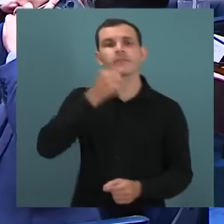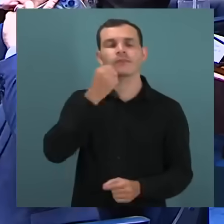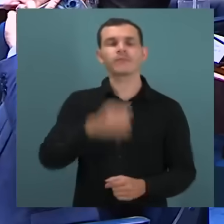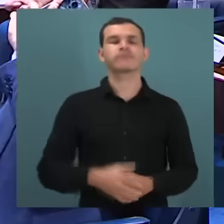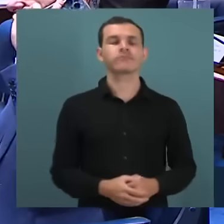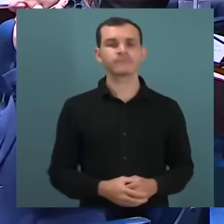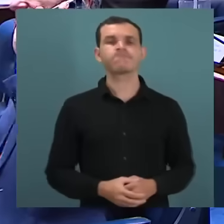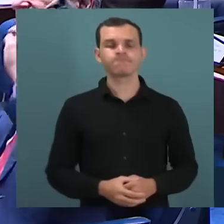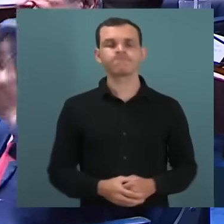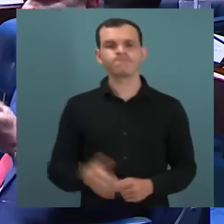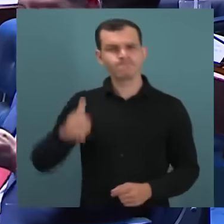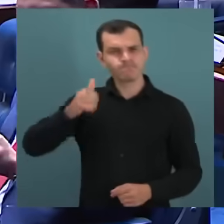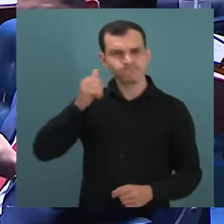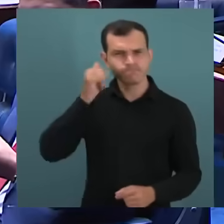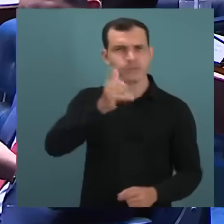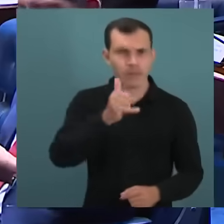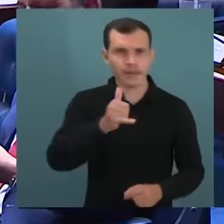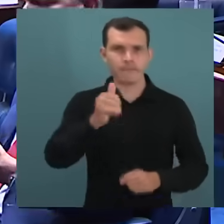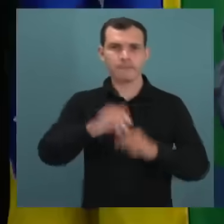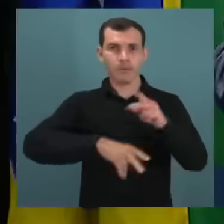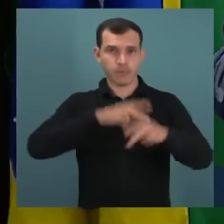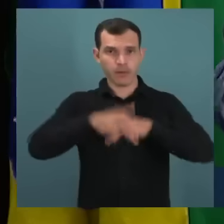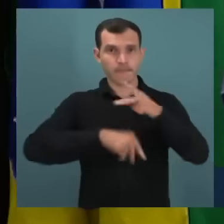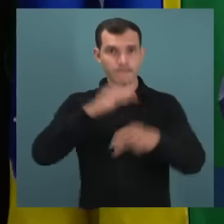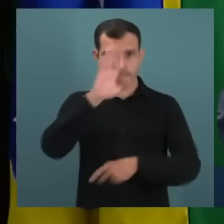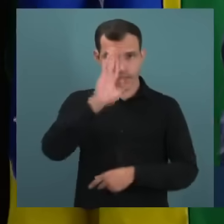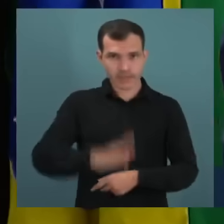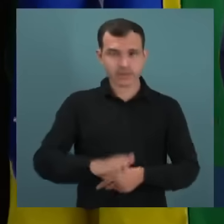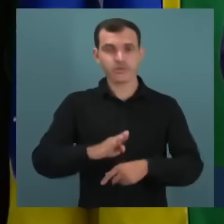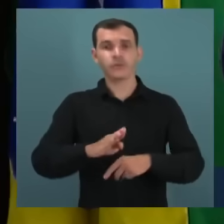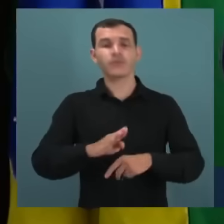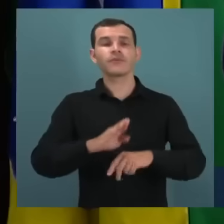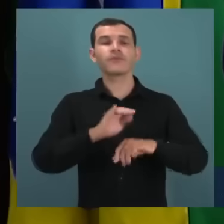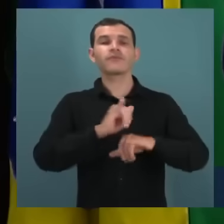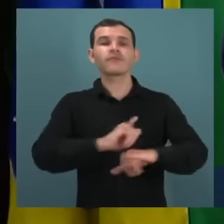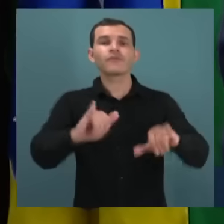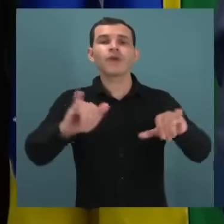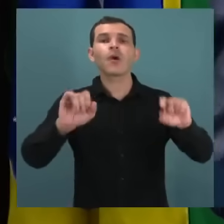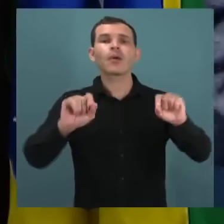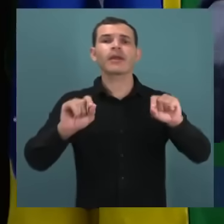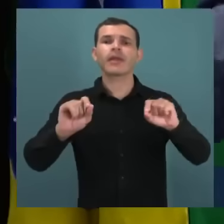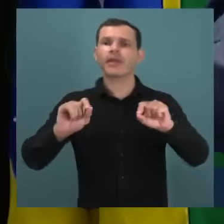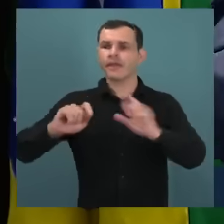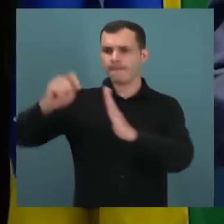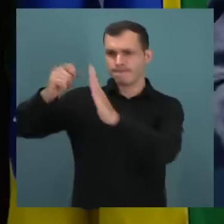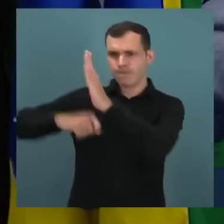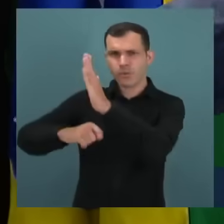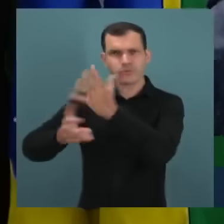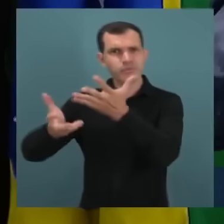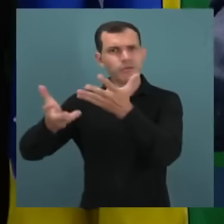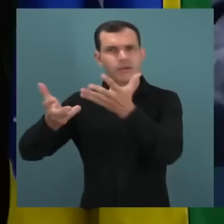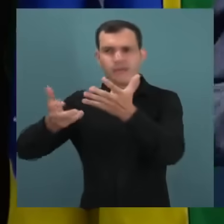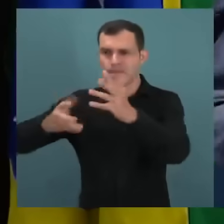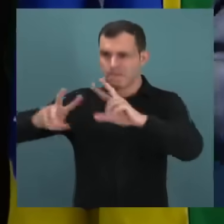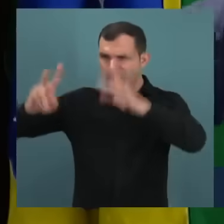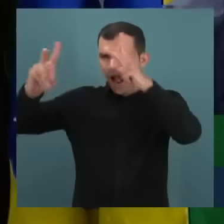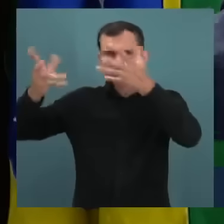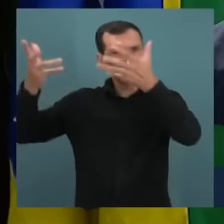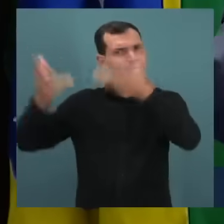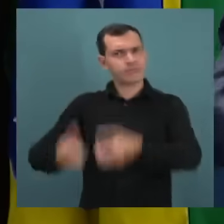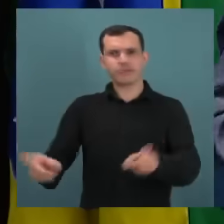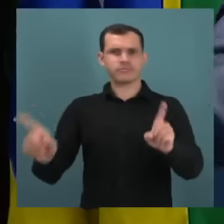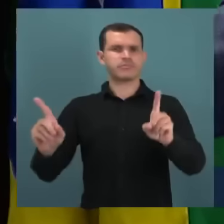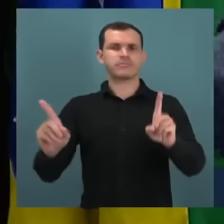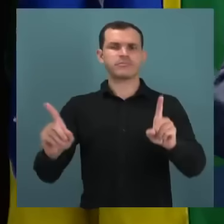muito enfática a população brasileira está dizendo não ao aumento de impostos, está dizendo não a essa apropriação da